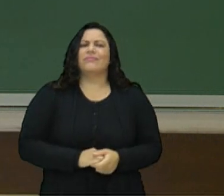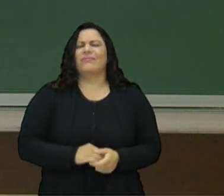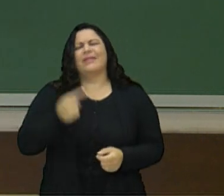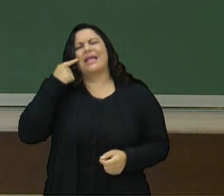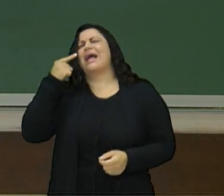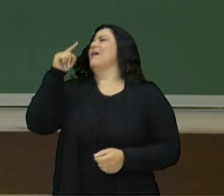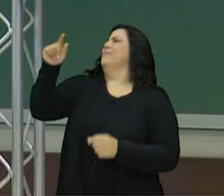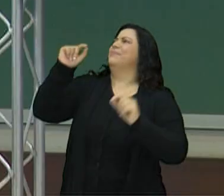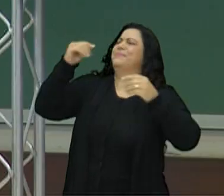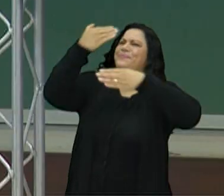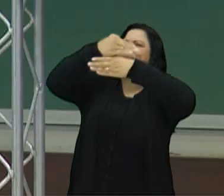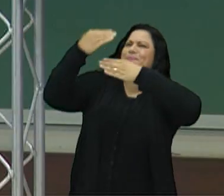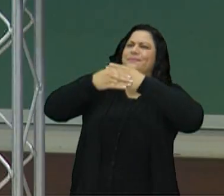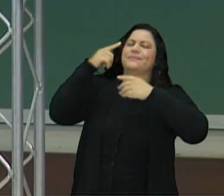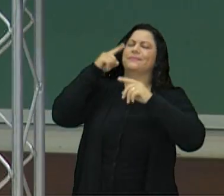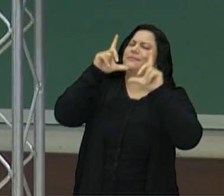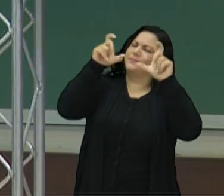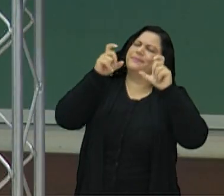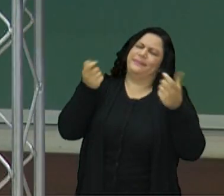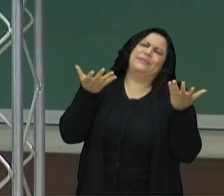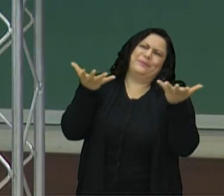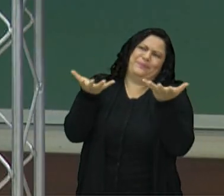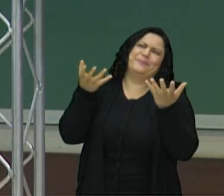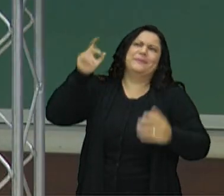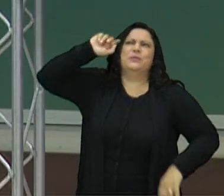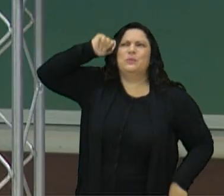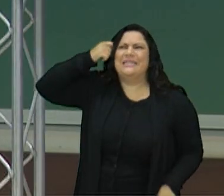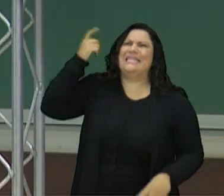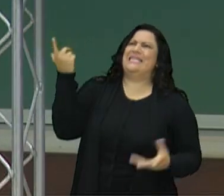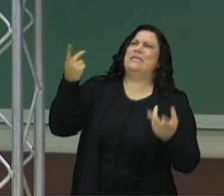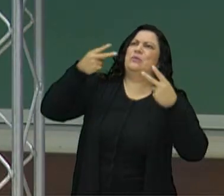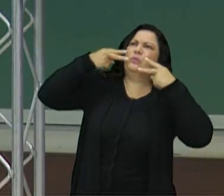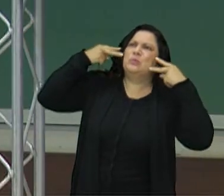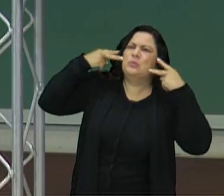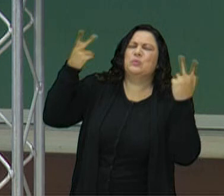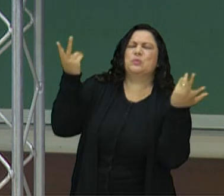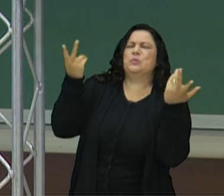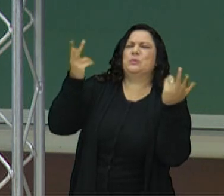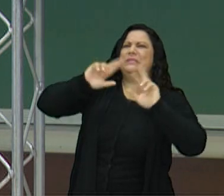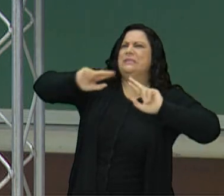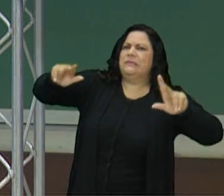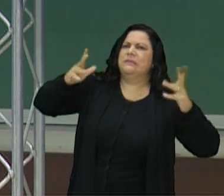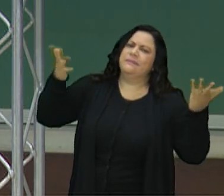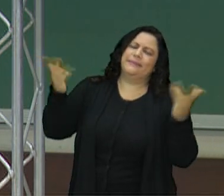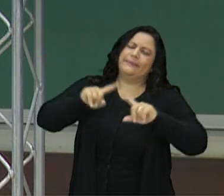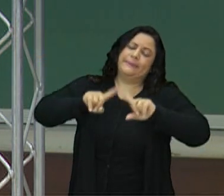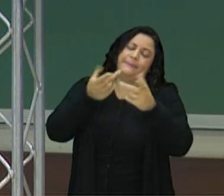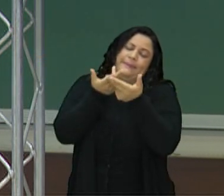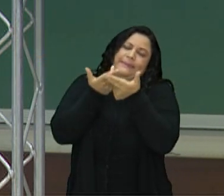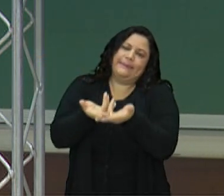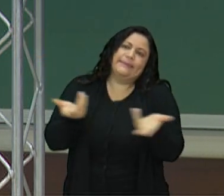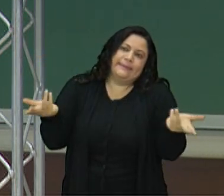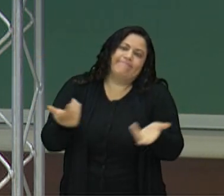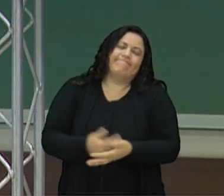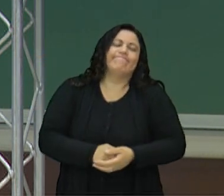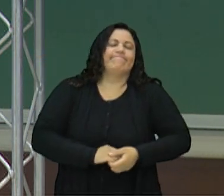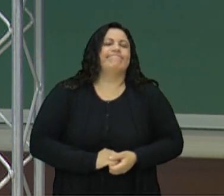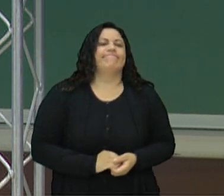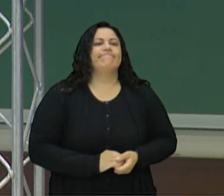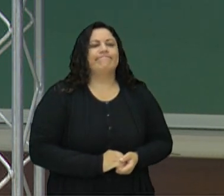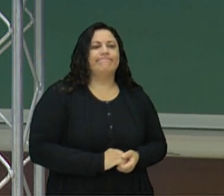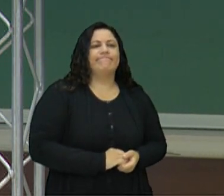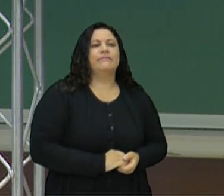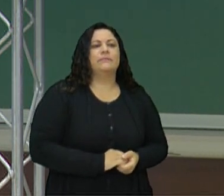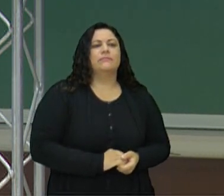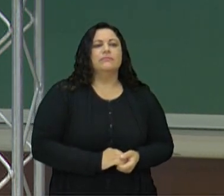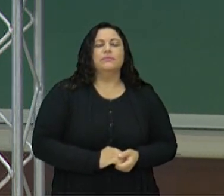outra coisa, né? Mas, fazer o quê? A imagem é muito didática, por isso que eu escolhi ela. Está lá esse homem, para ele